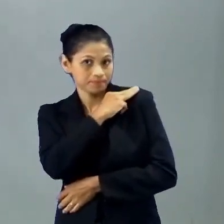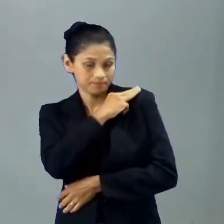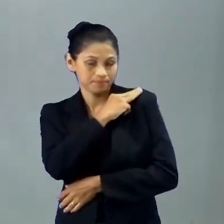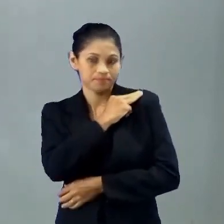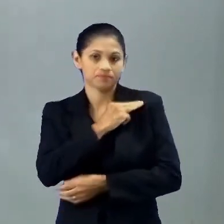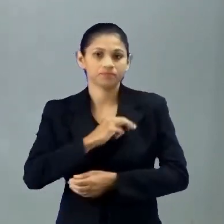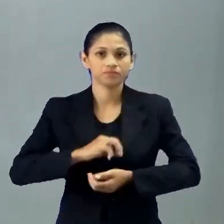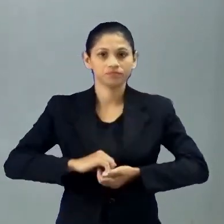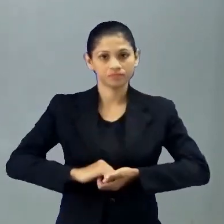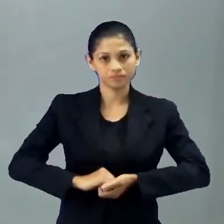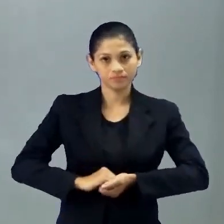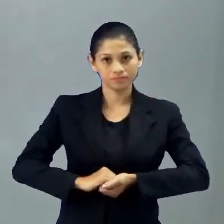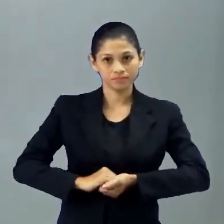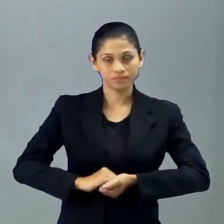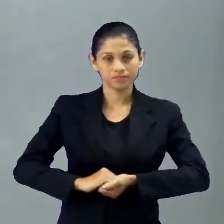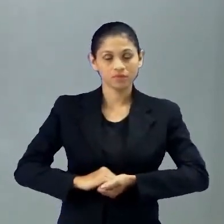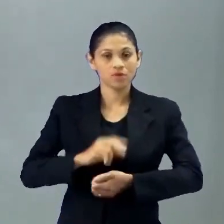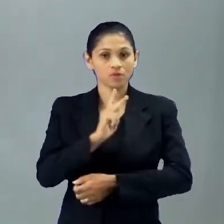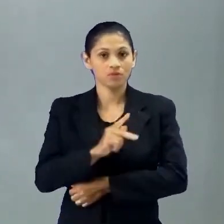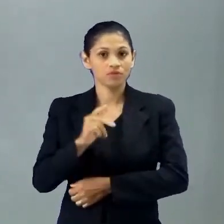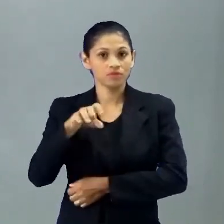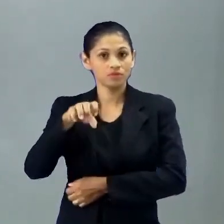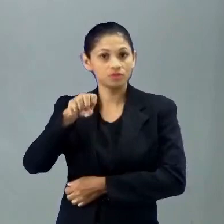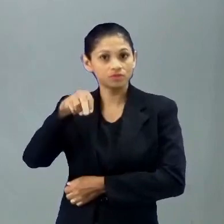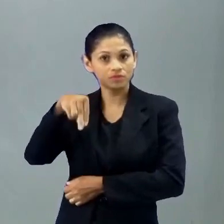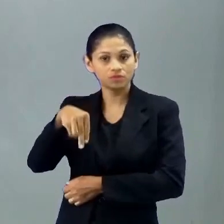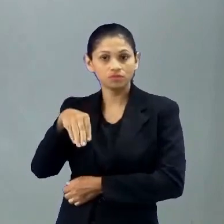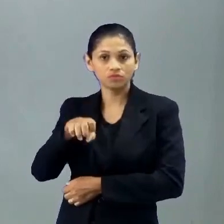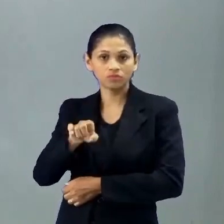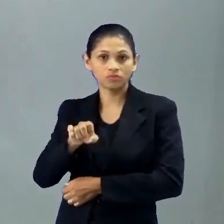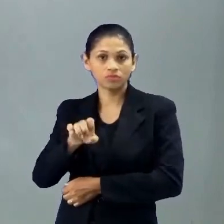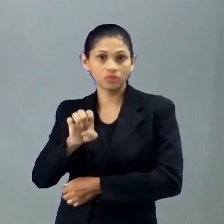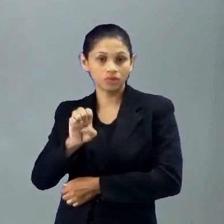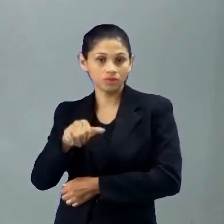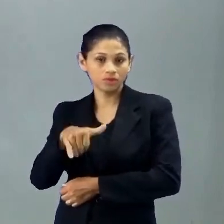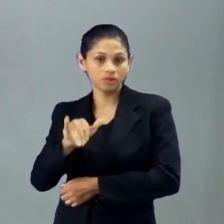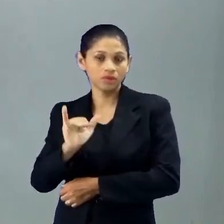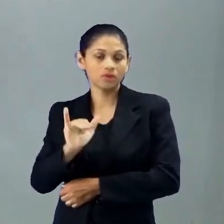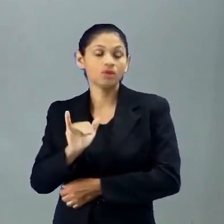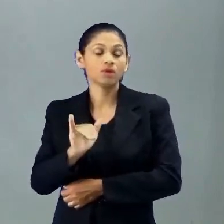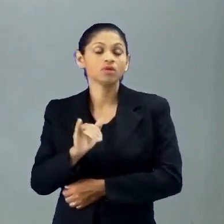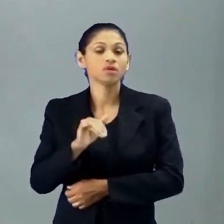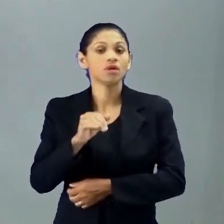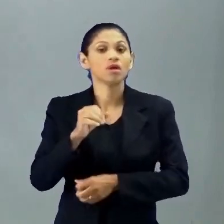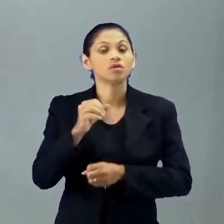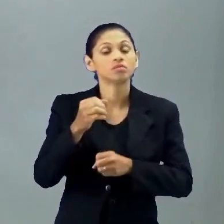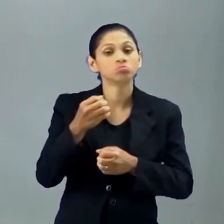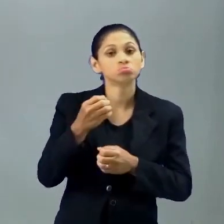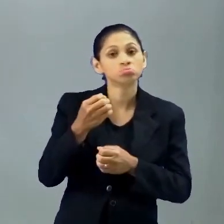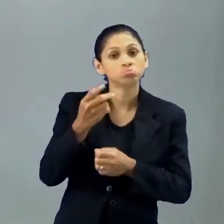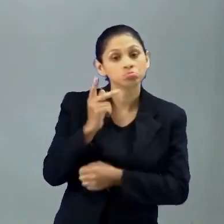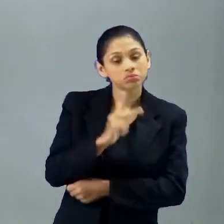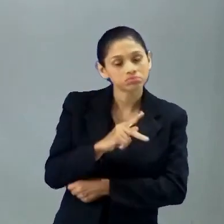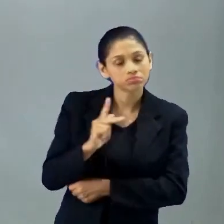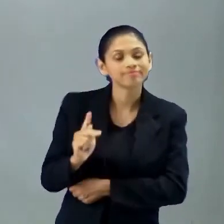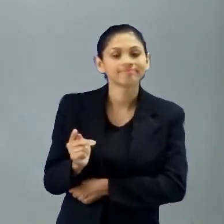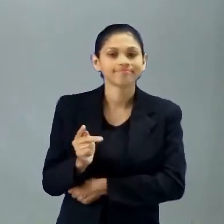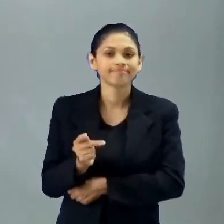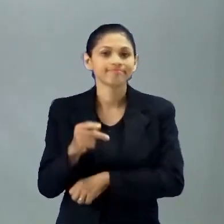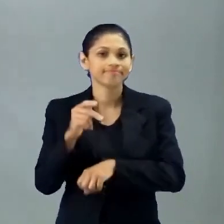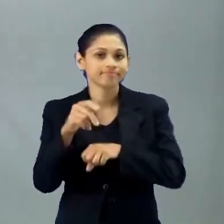do ensino médio. Sou o professor Ney Araújo, professor da Rede Pública de Ensino, e nesta videoaula nós